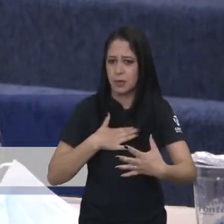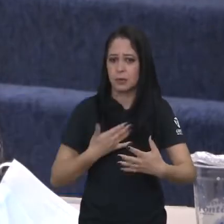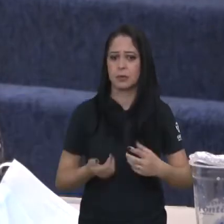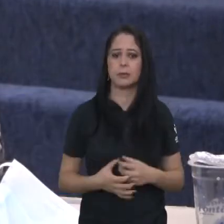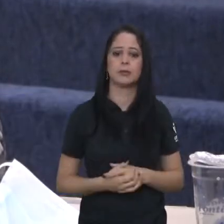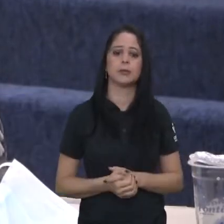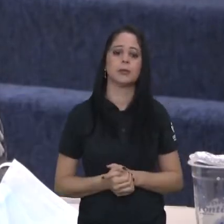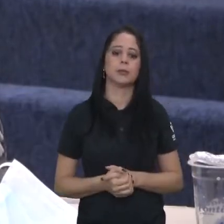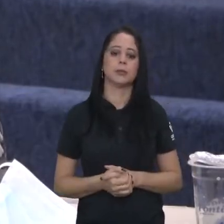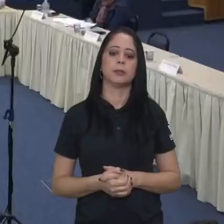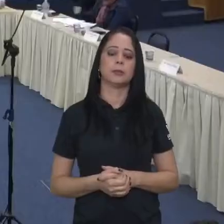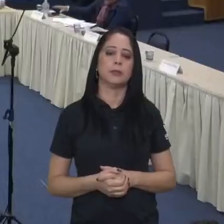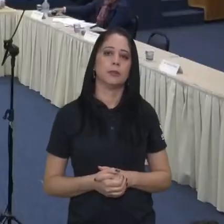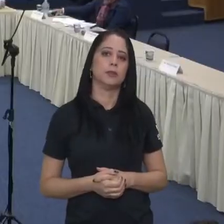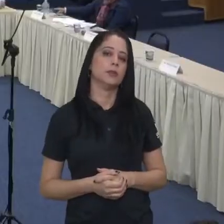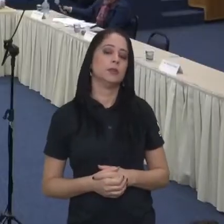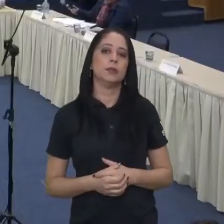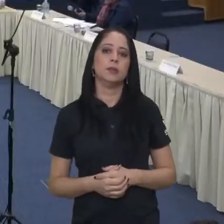ampare essas pessoas?